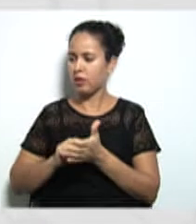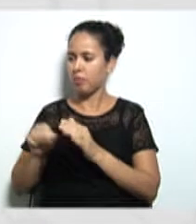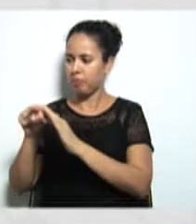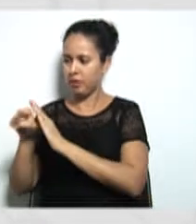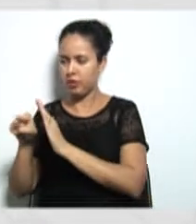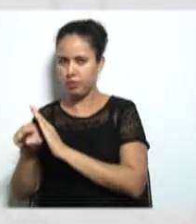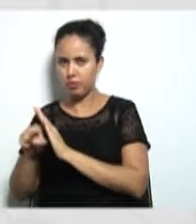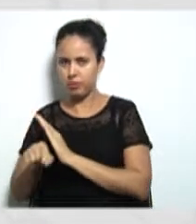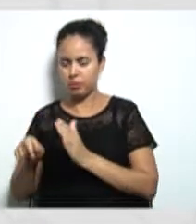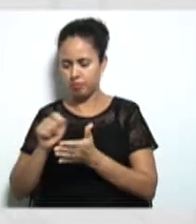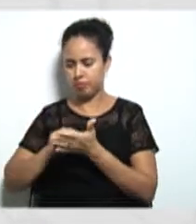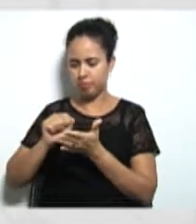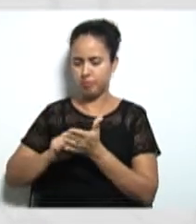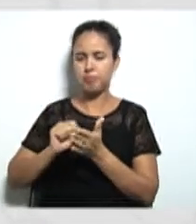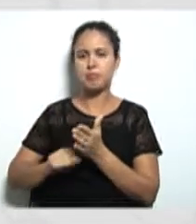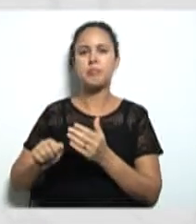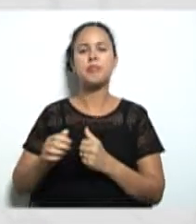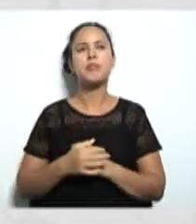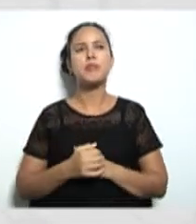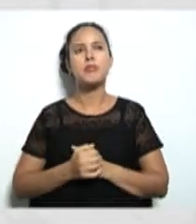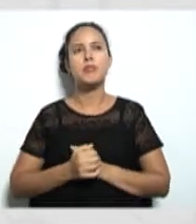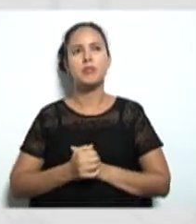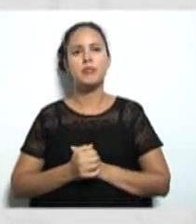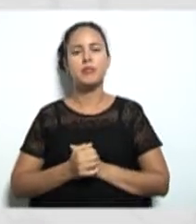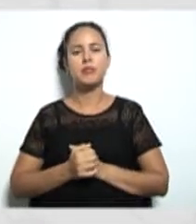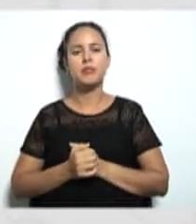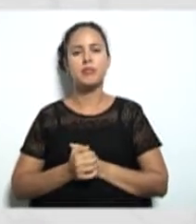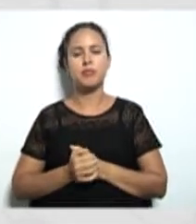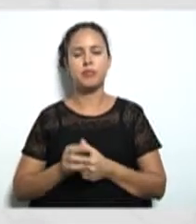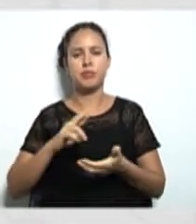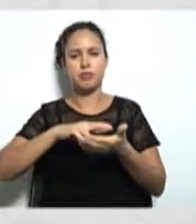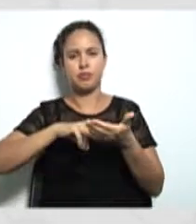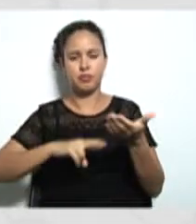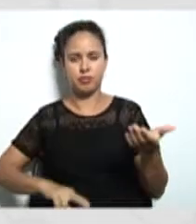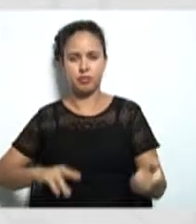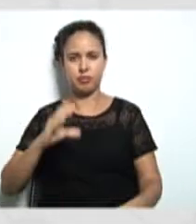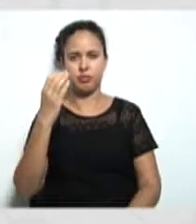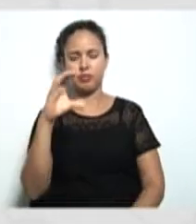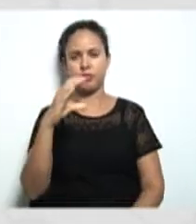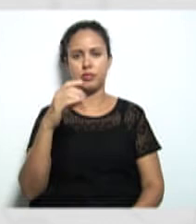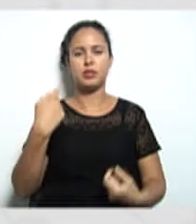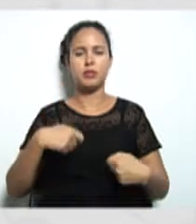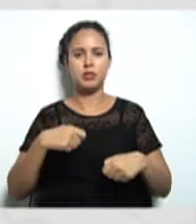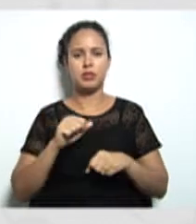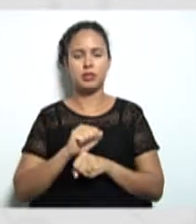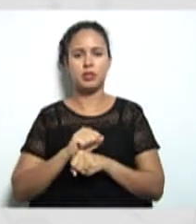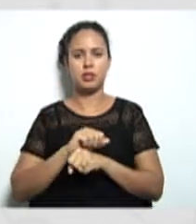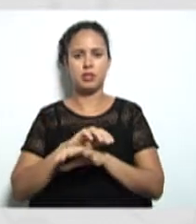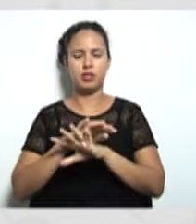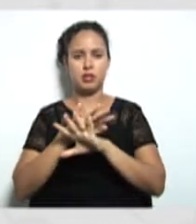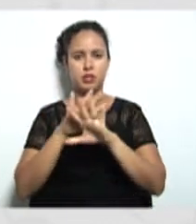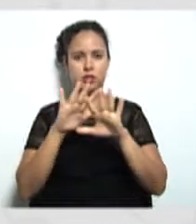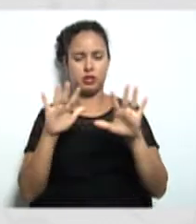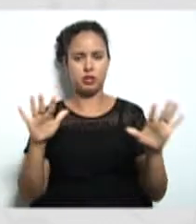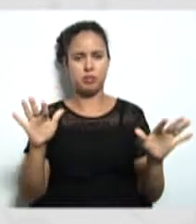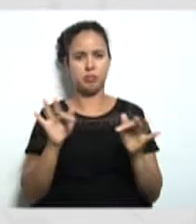preencher. Na redação científica, eu preciso que ter clareza e concisão,